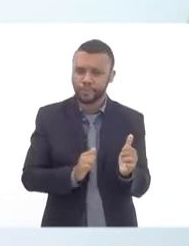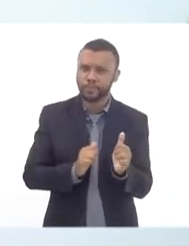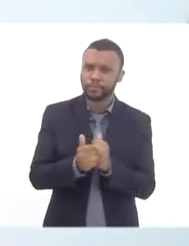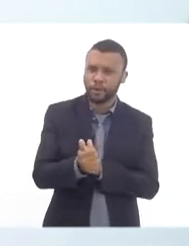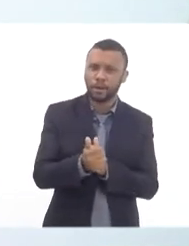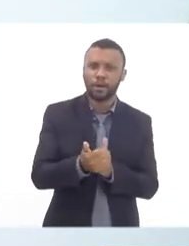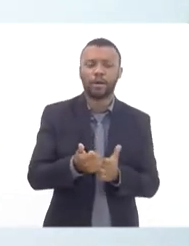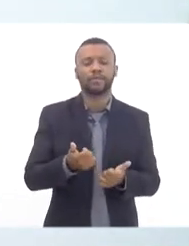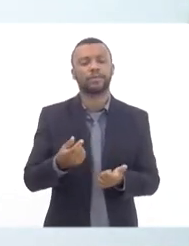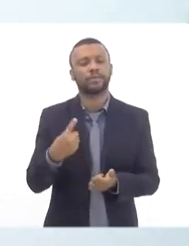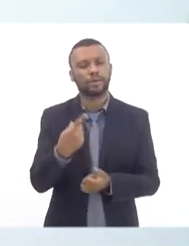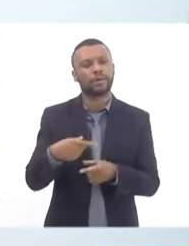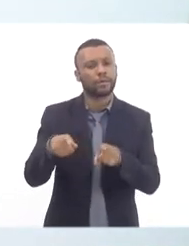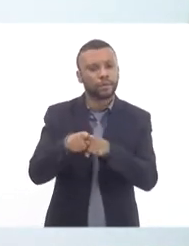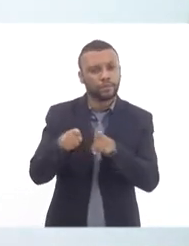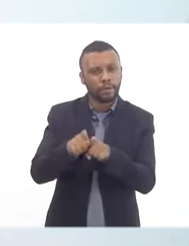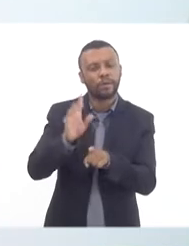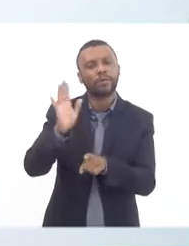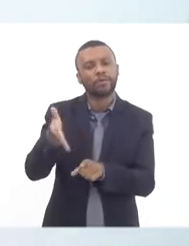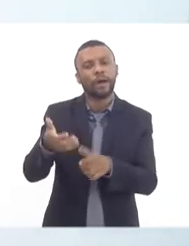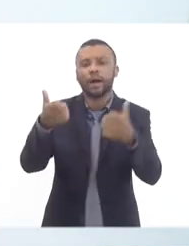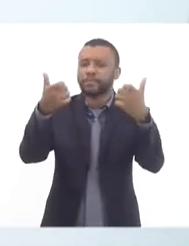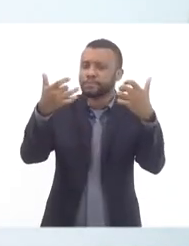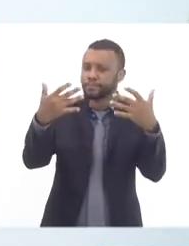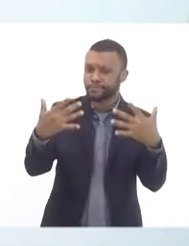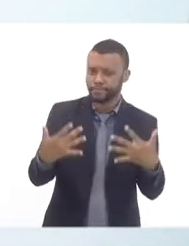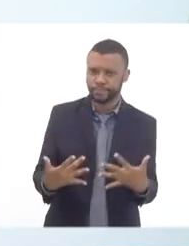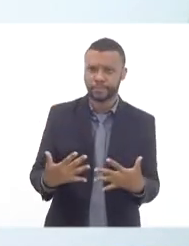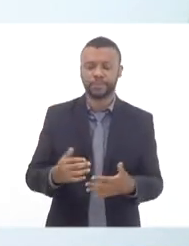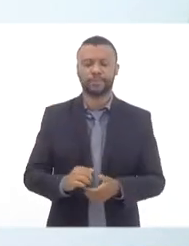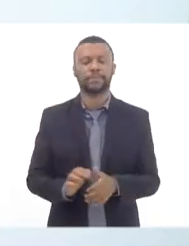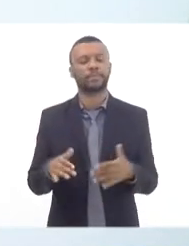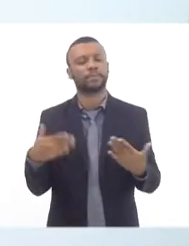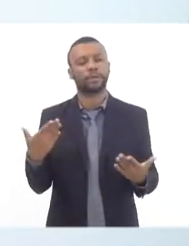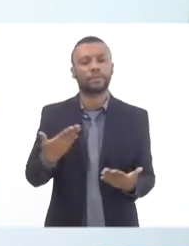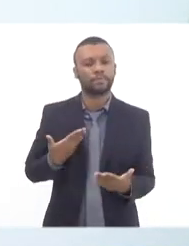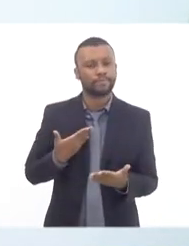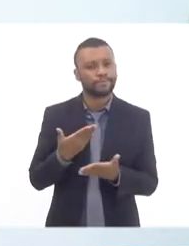Bom, isso aqui eu também já havia falado. Bom, meus amigos, então,